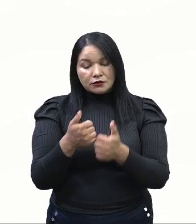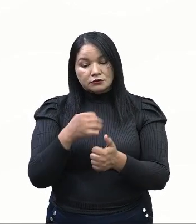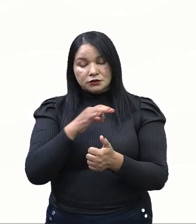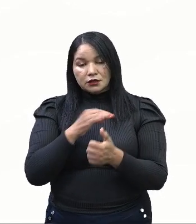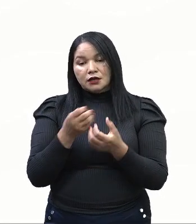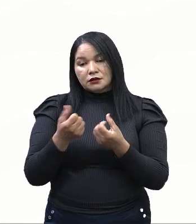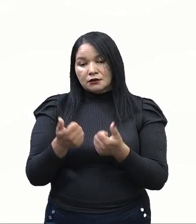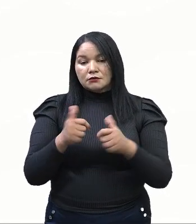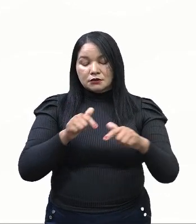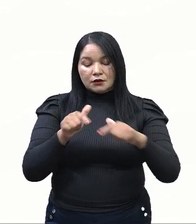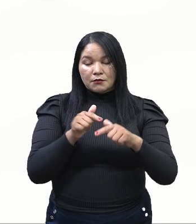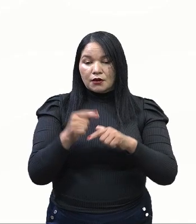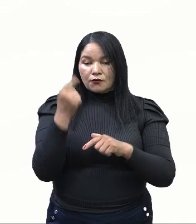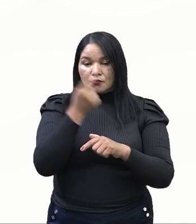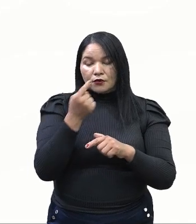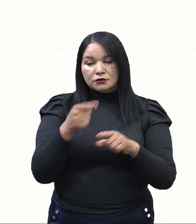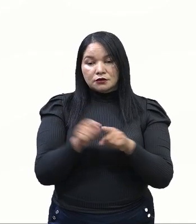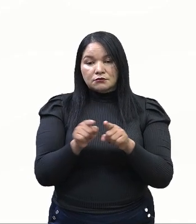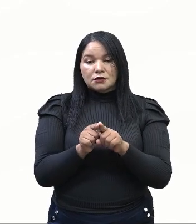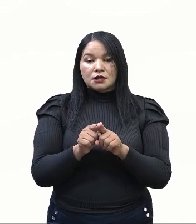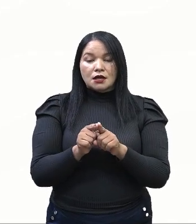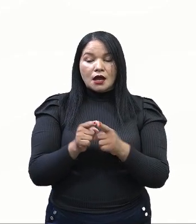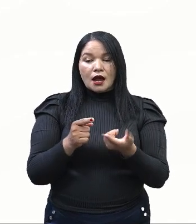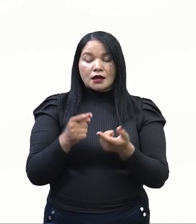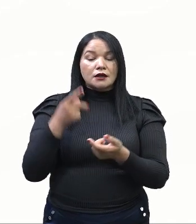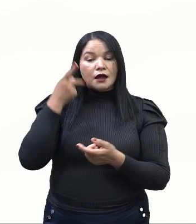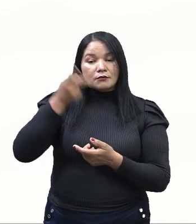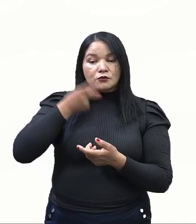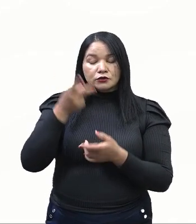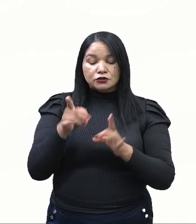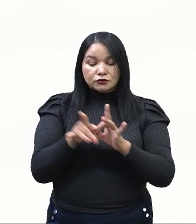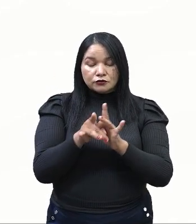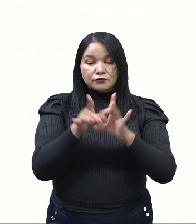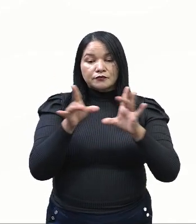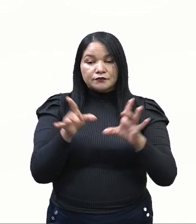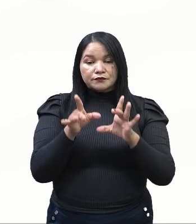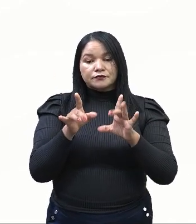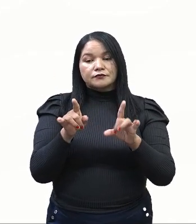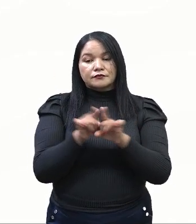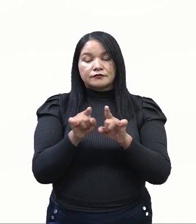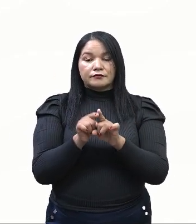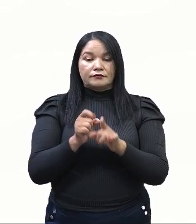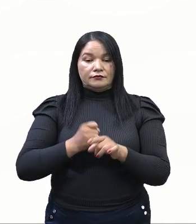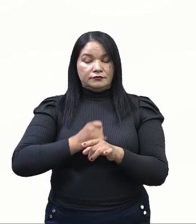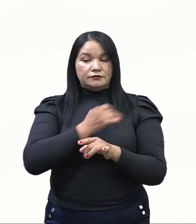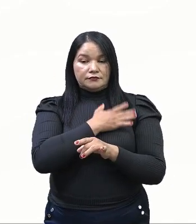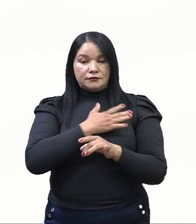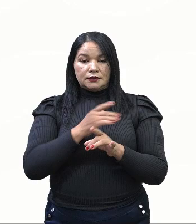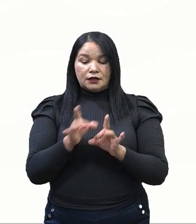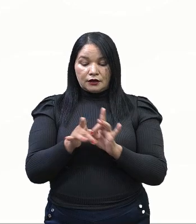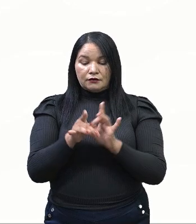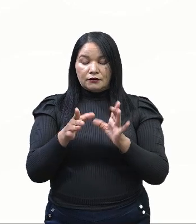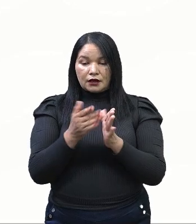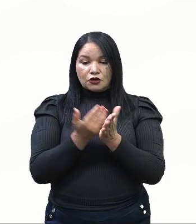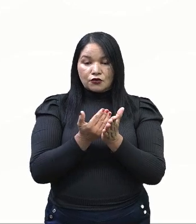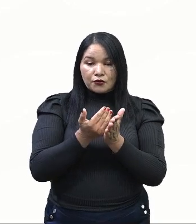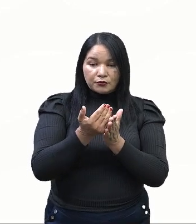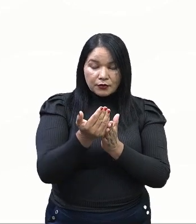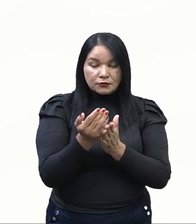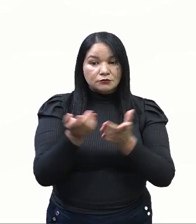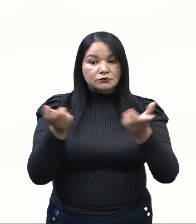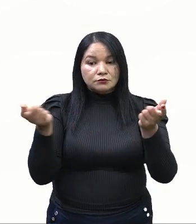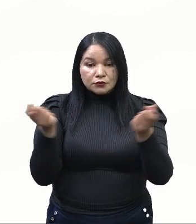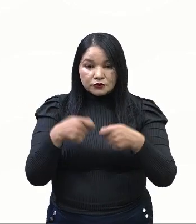dessa distensão política, desse afrouxamento no regime militar a partir da década de 70, vai haver a